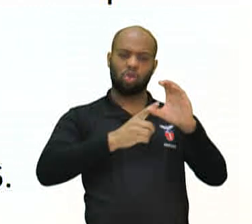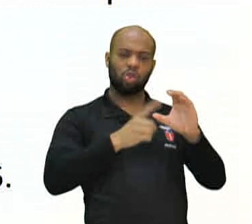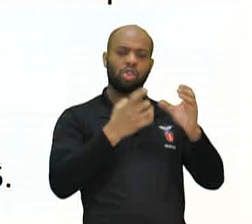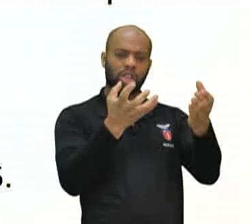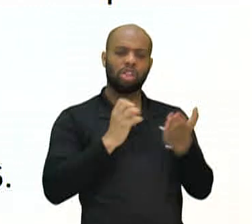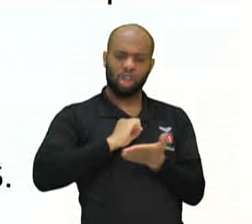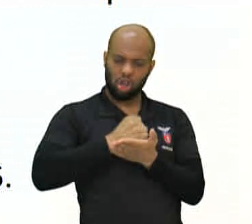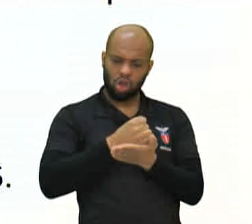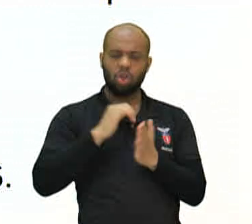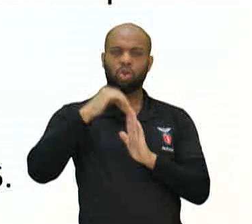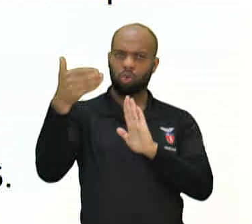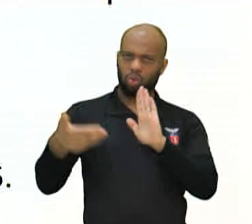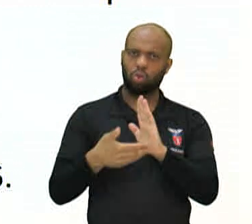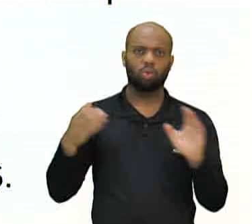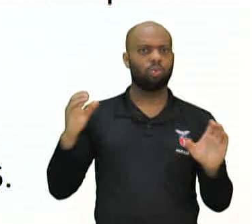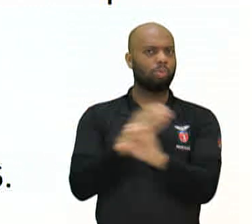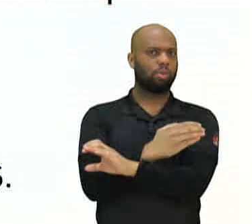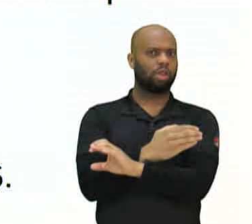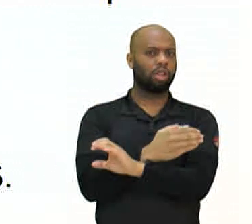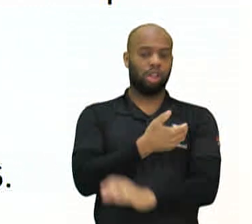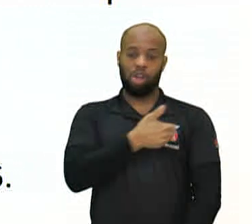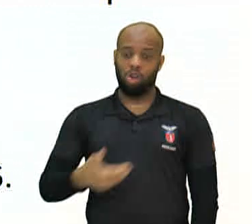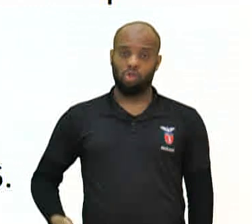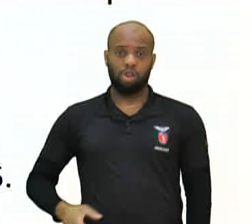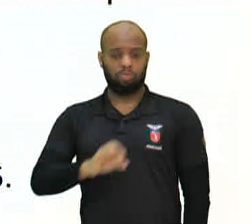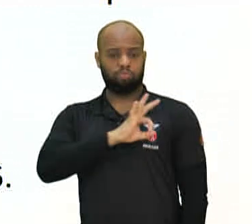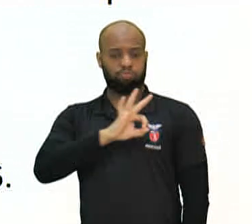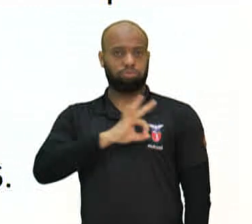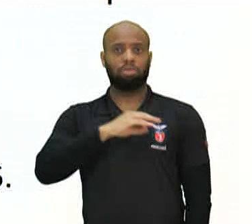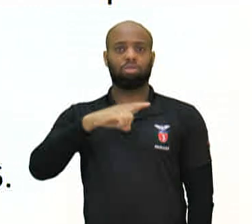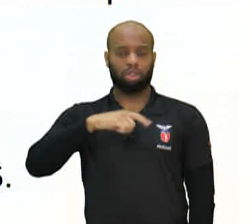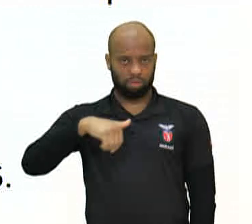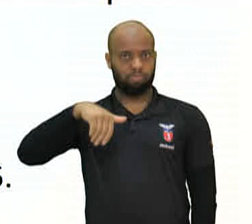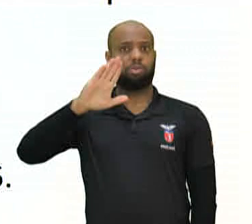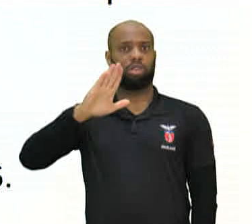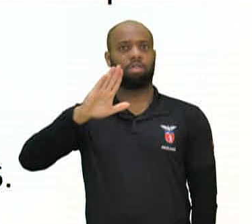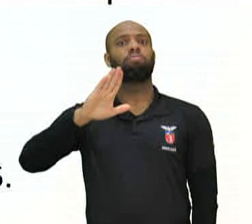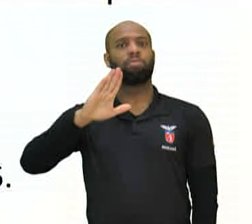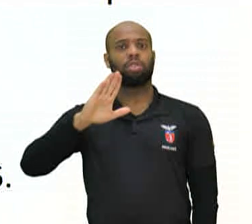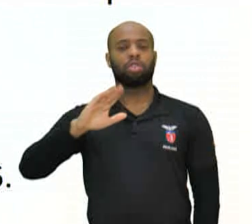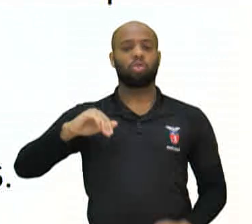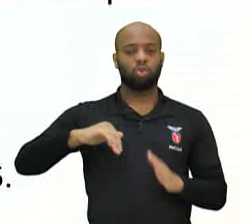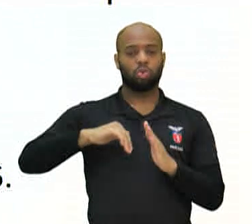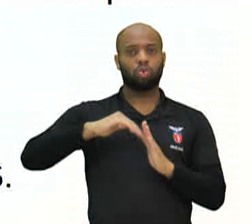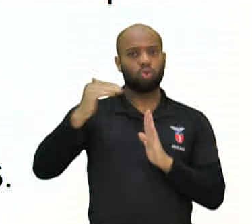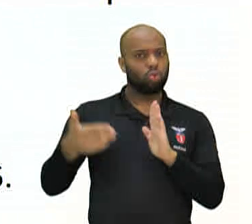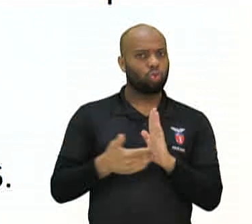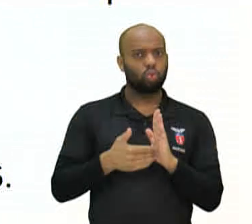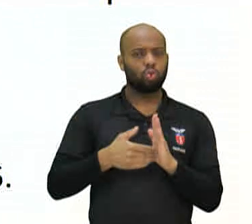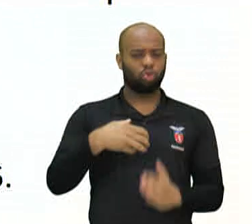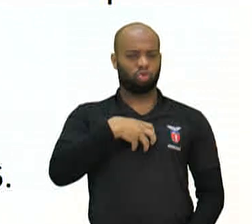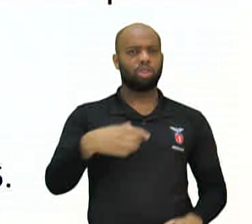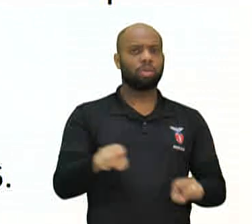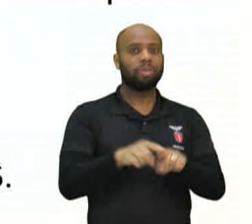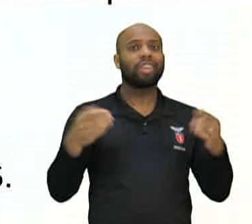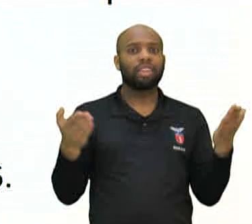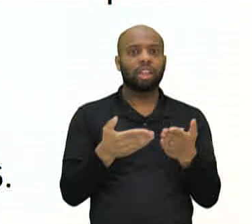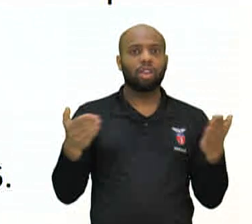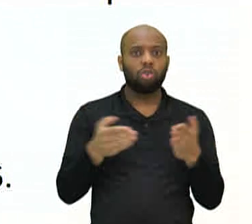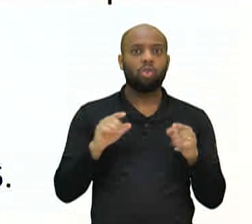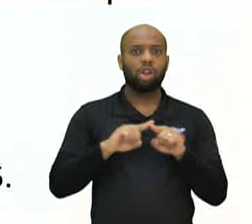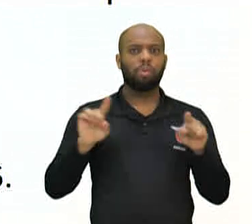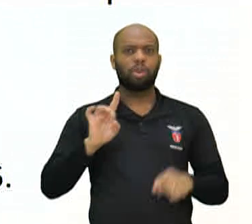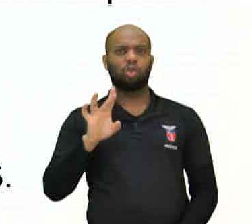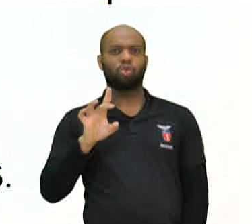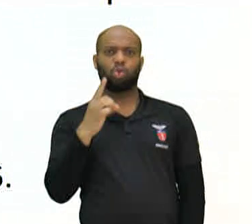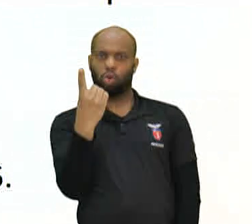controle totalitário. Governos policiais predominam e em quase todos os casos, e até agora, exceto na